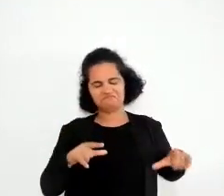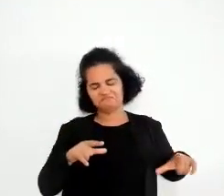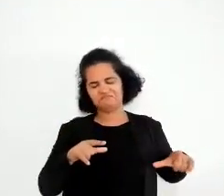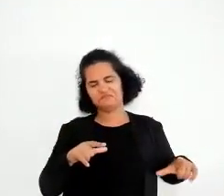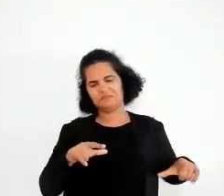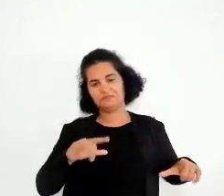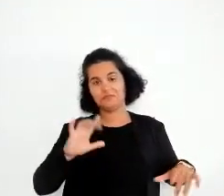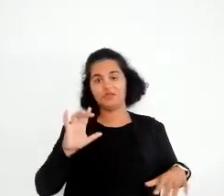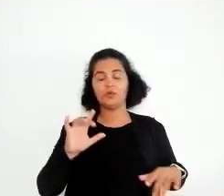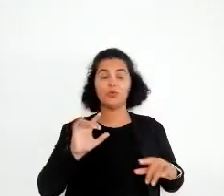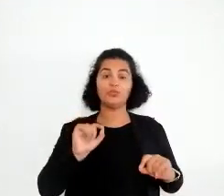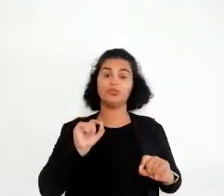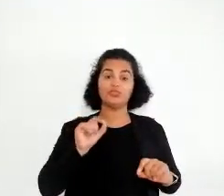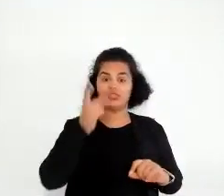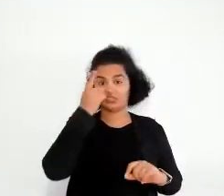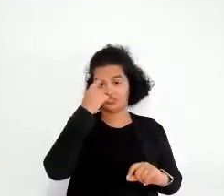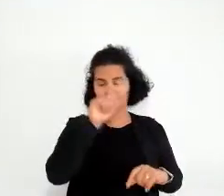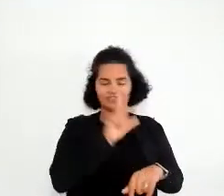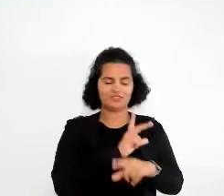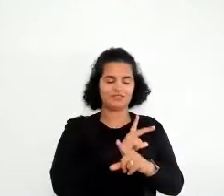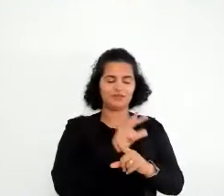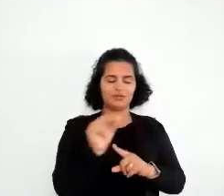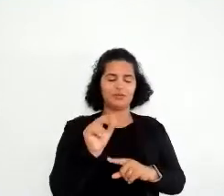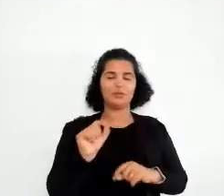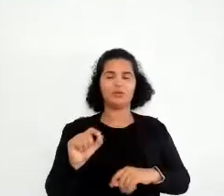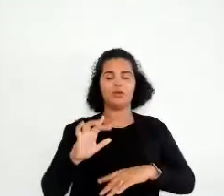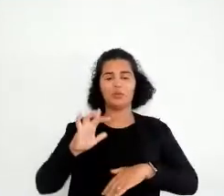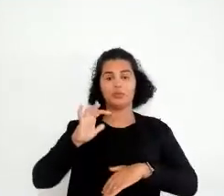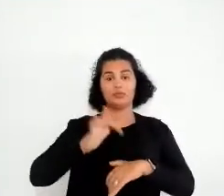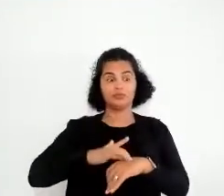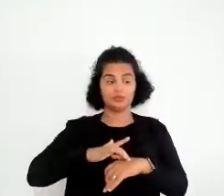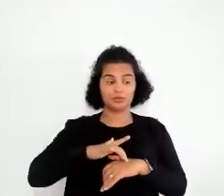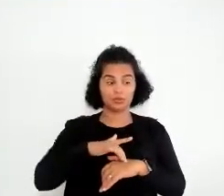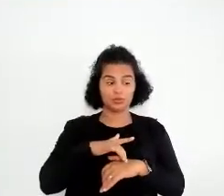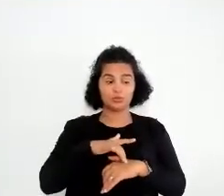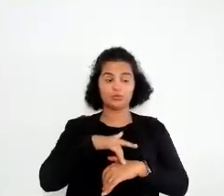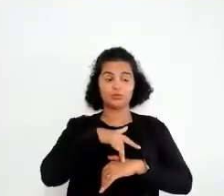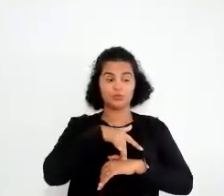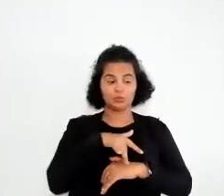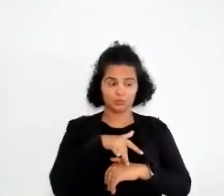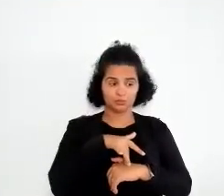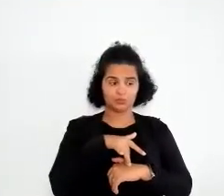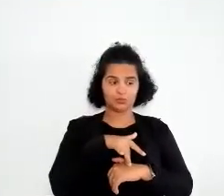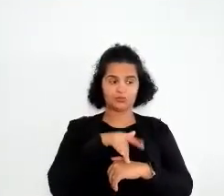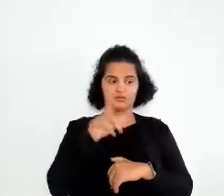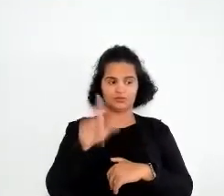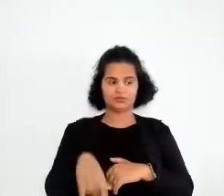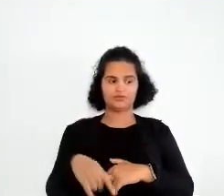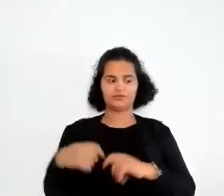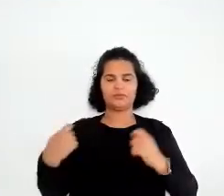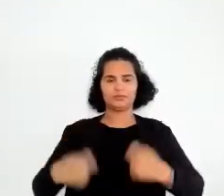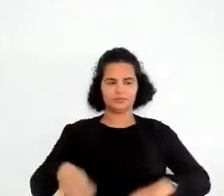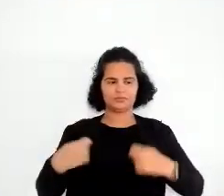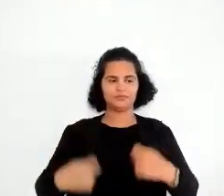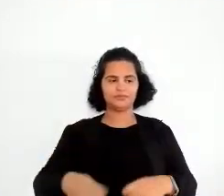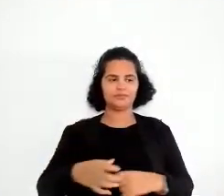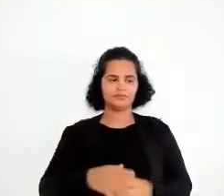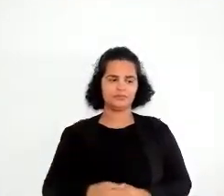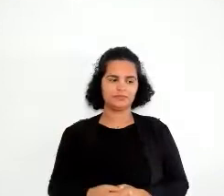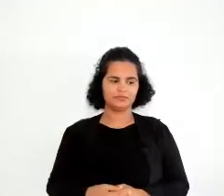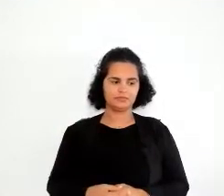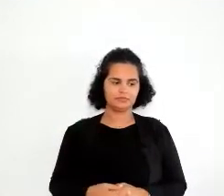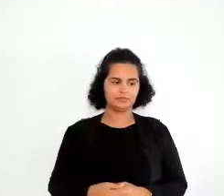humildade, não a falsa modéstia, mas a humildade deve ser evocada.